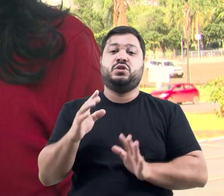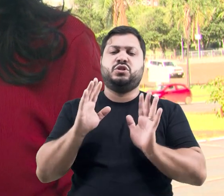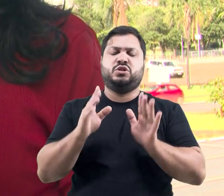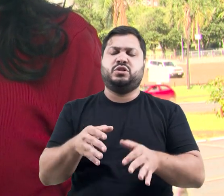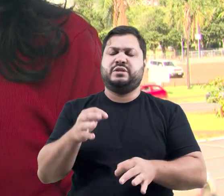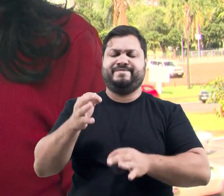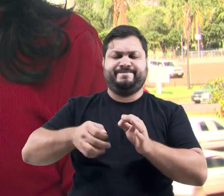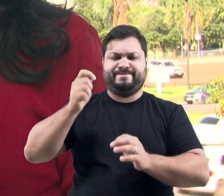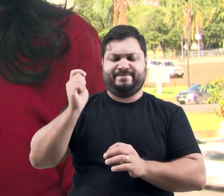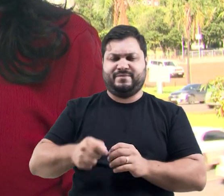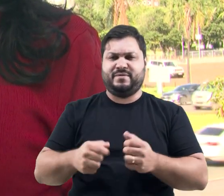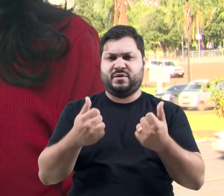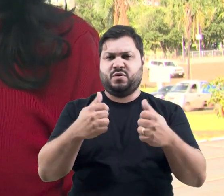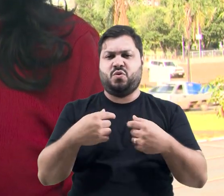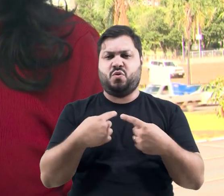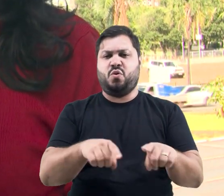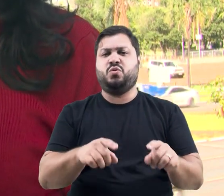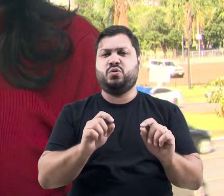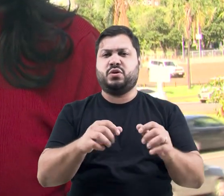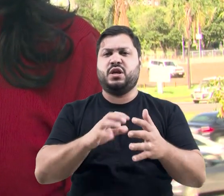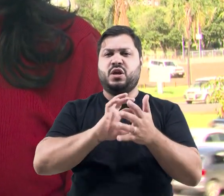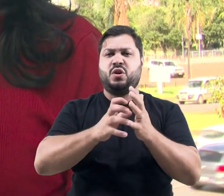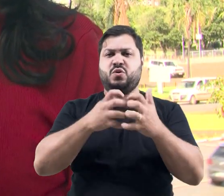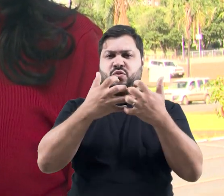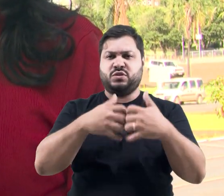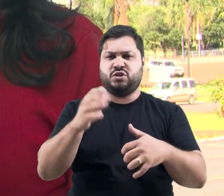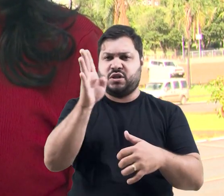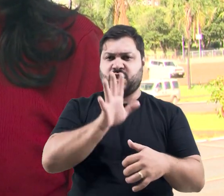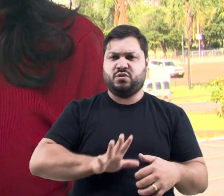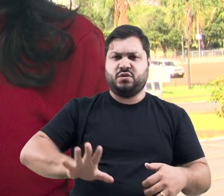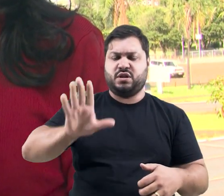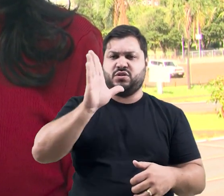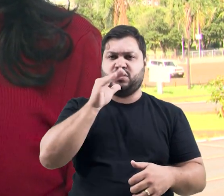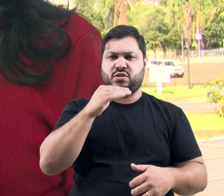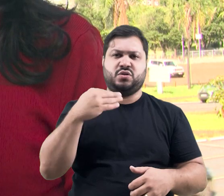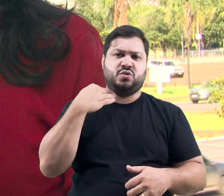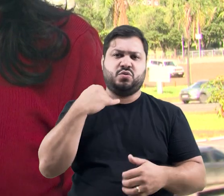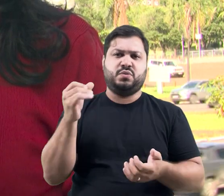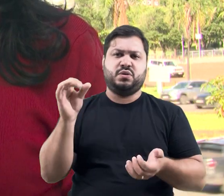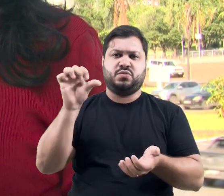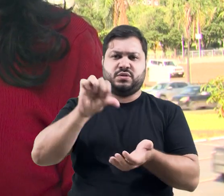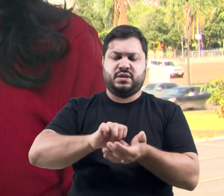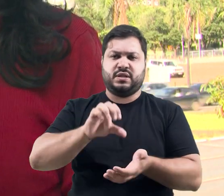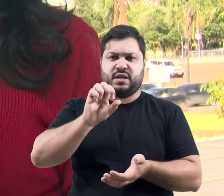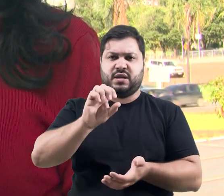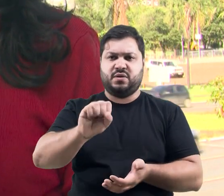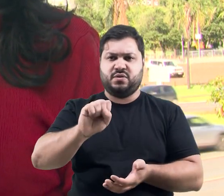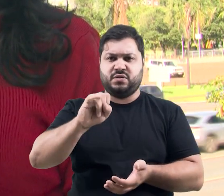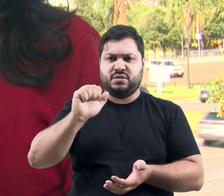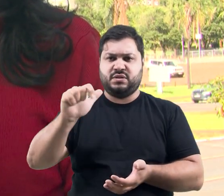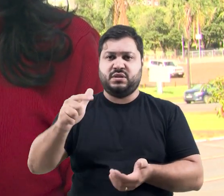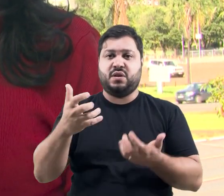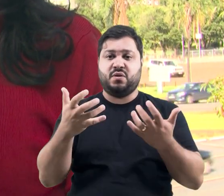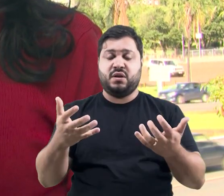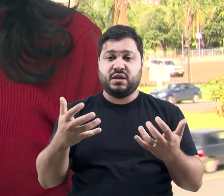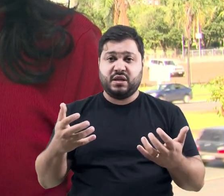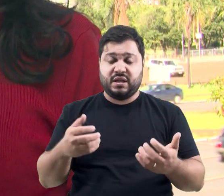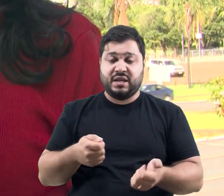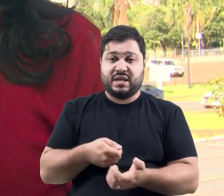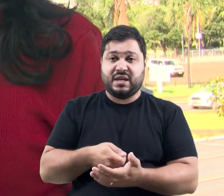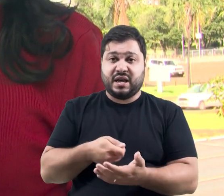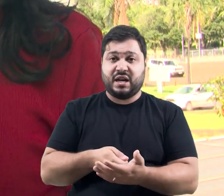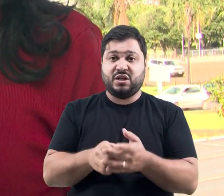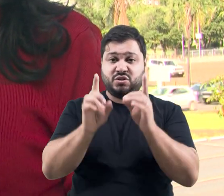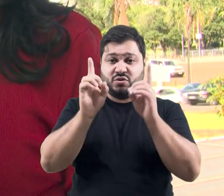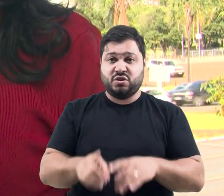Primeira Região, após sentença desfavorável, o Sindicato Nacional dos Funcionários do Banco Central, o Sinal,